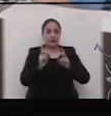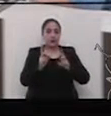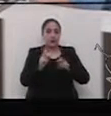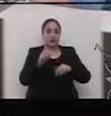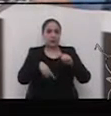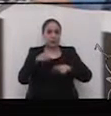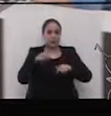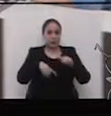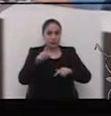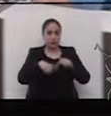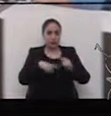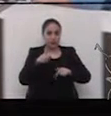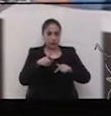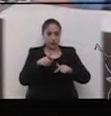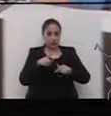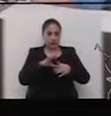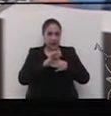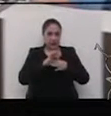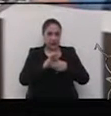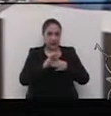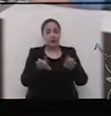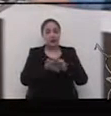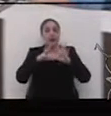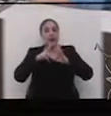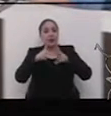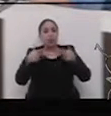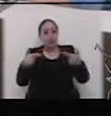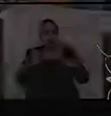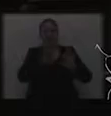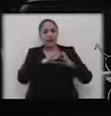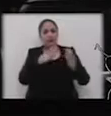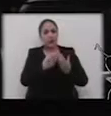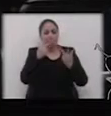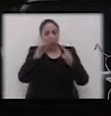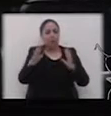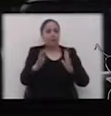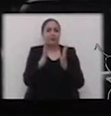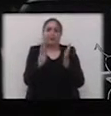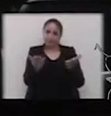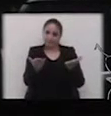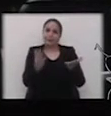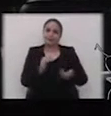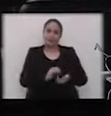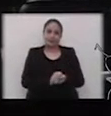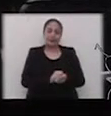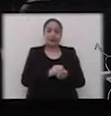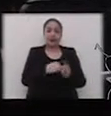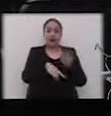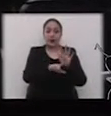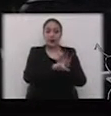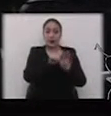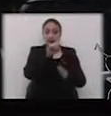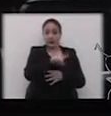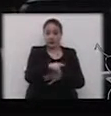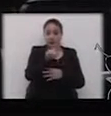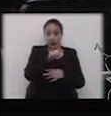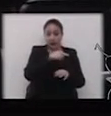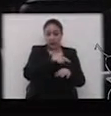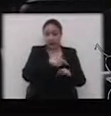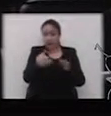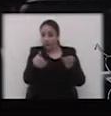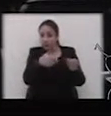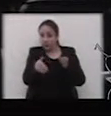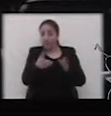estabelecimentos que comercializam produtos e derivados de origem animal. A legislação está suspensa temporariamente para